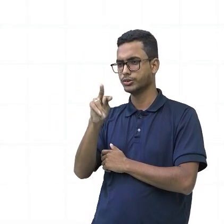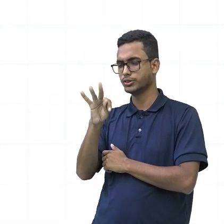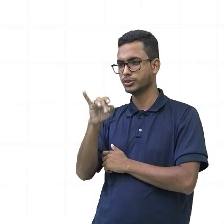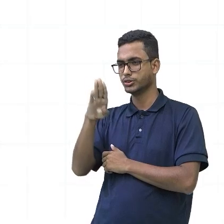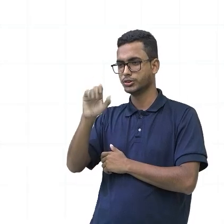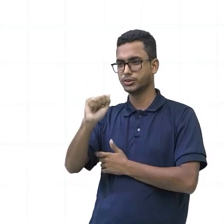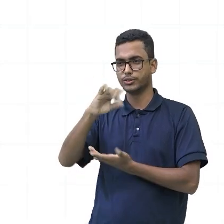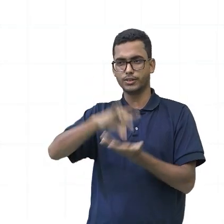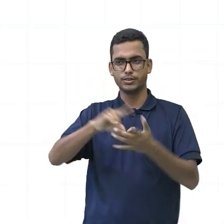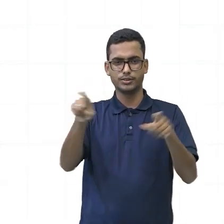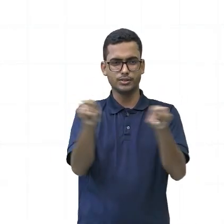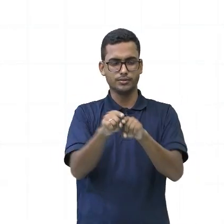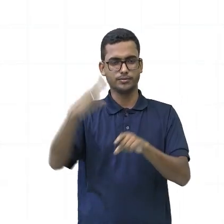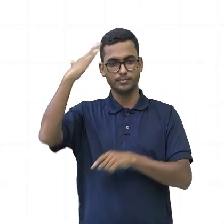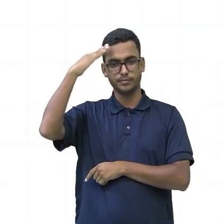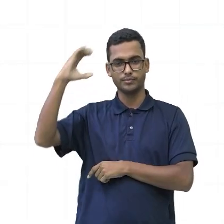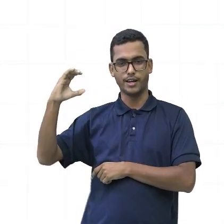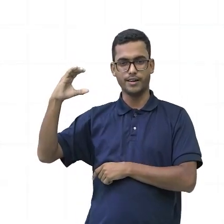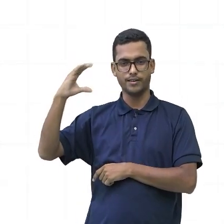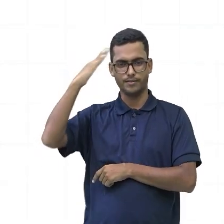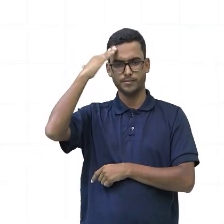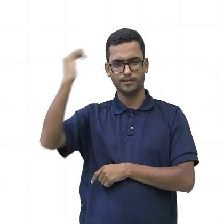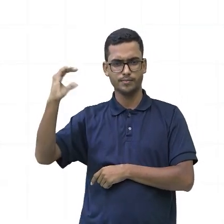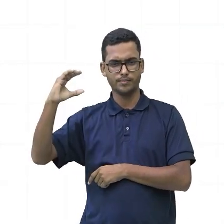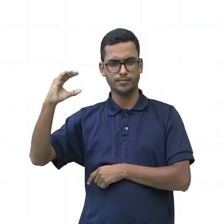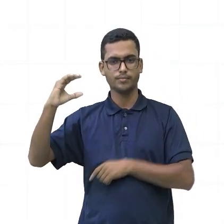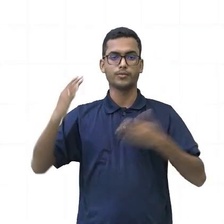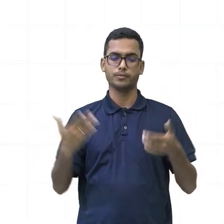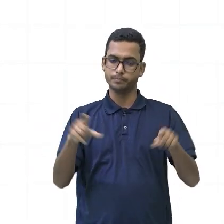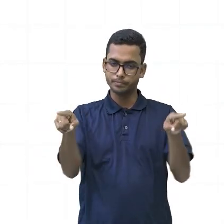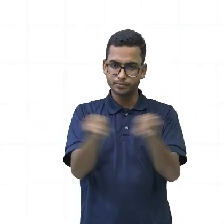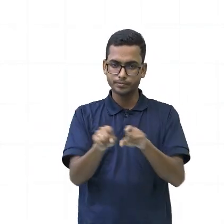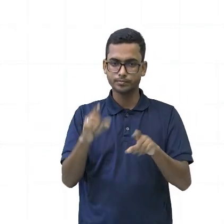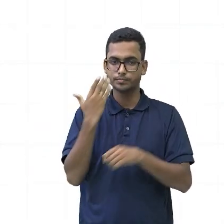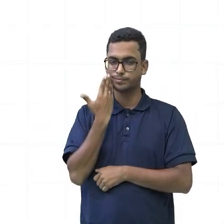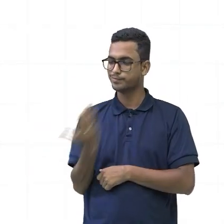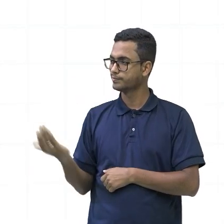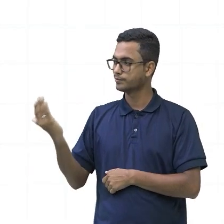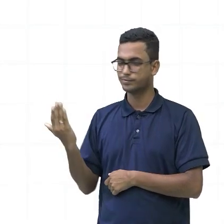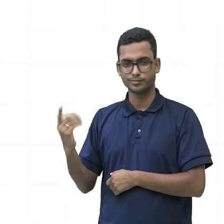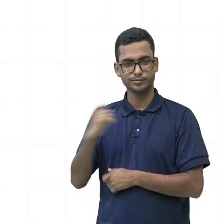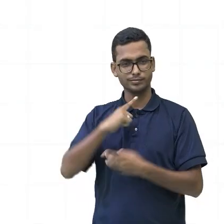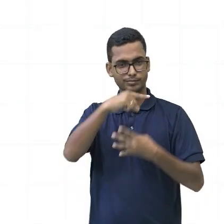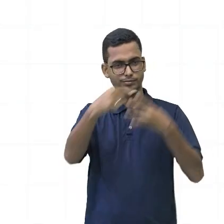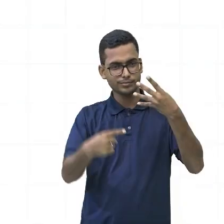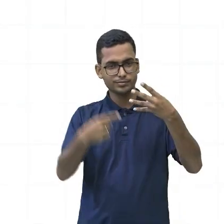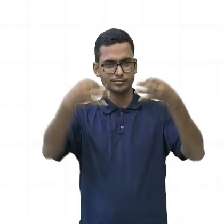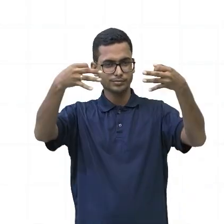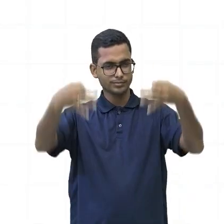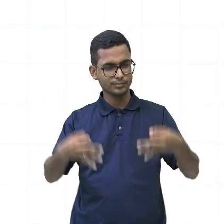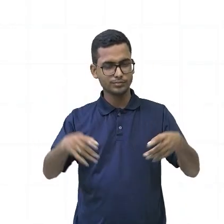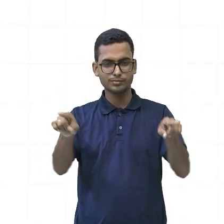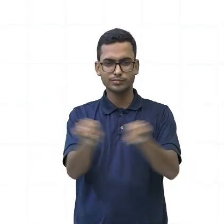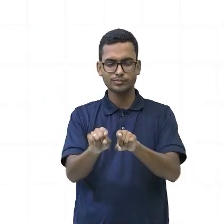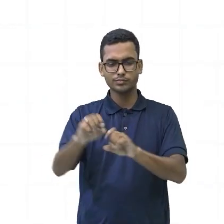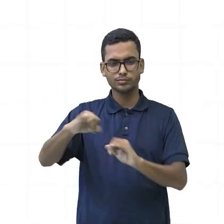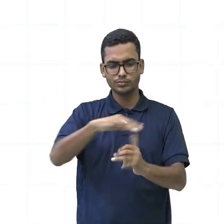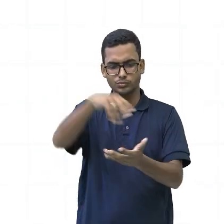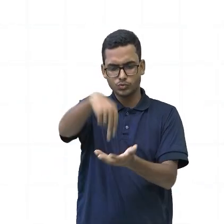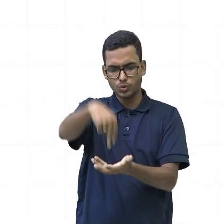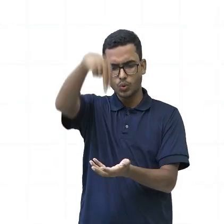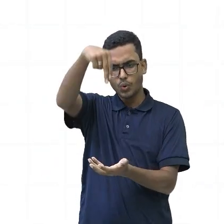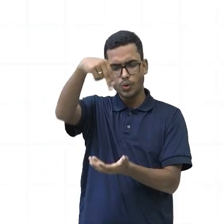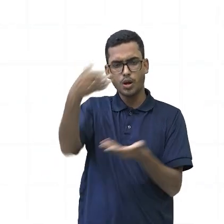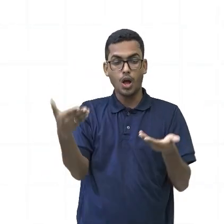bem definidos, tá? Enquanto que aqui na região norte a gente tem ali, né, a ocorrência basicamente